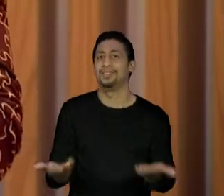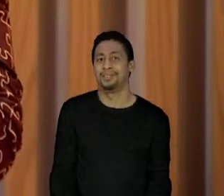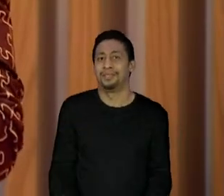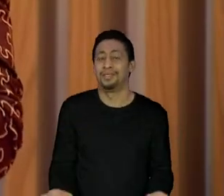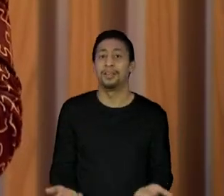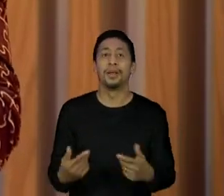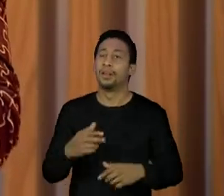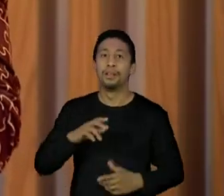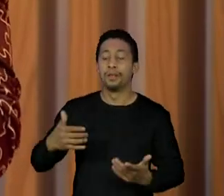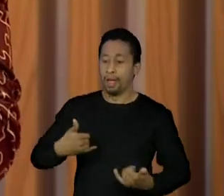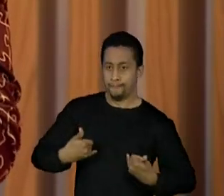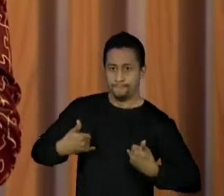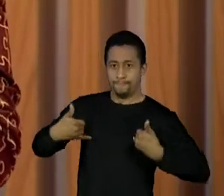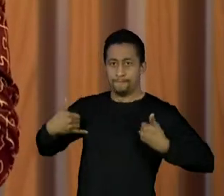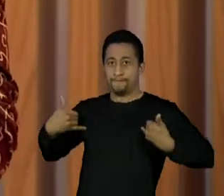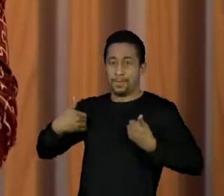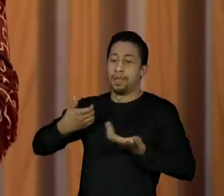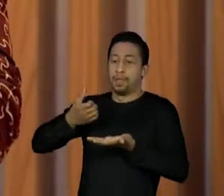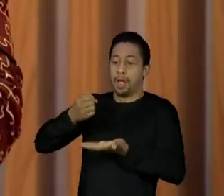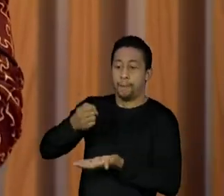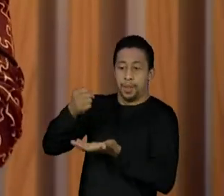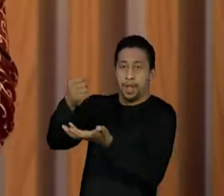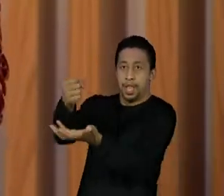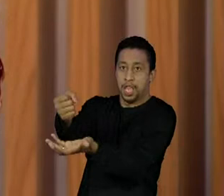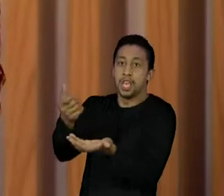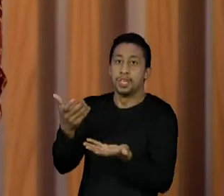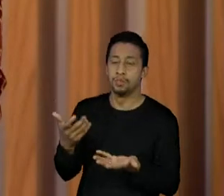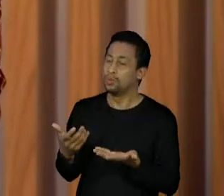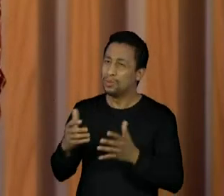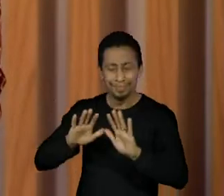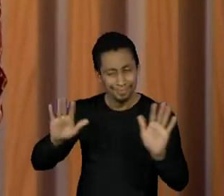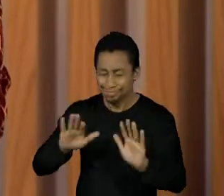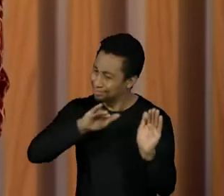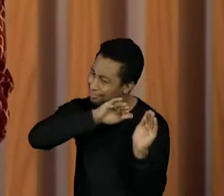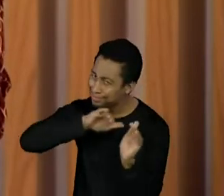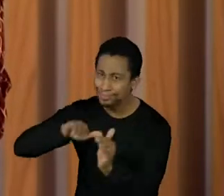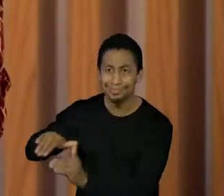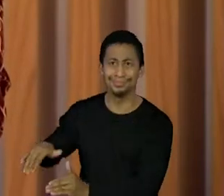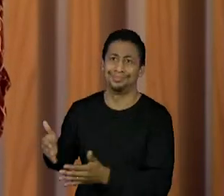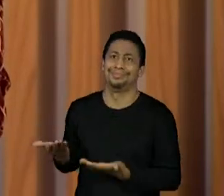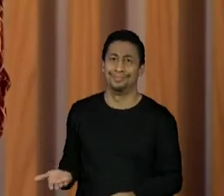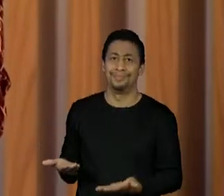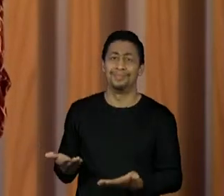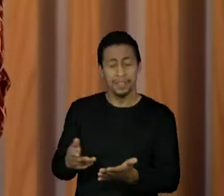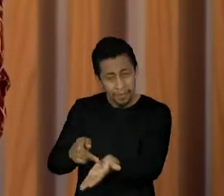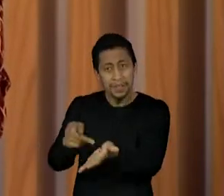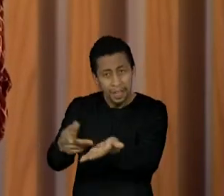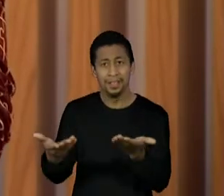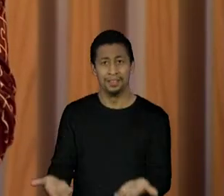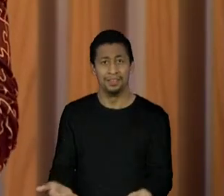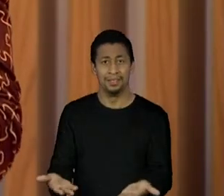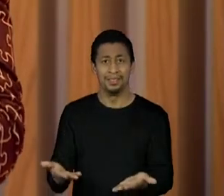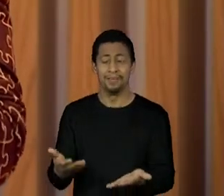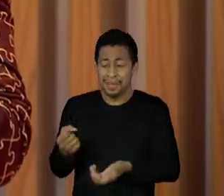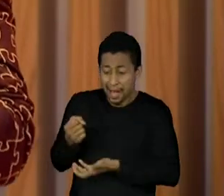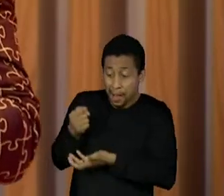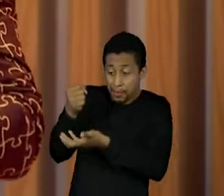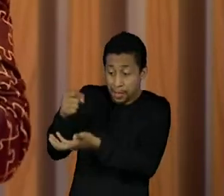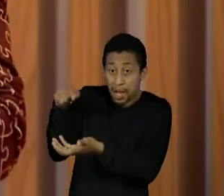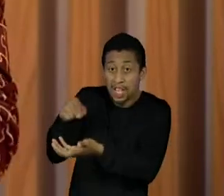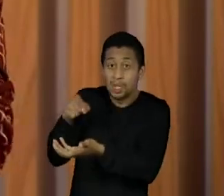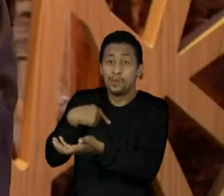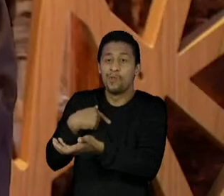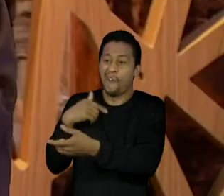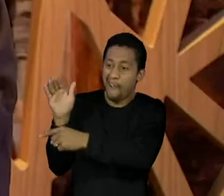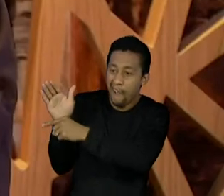do mercado capitalista que invadiu a fé. Essa é a grande verdade. Então, eu confesso que